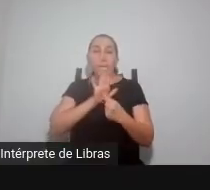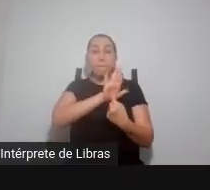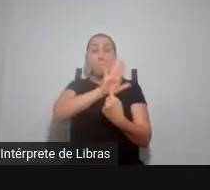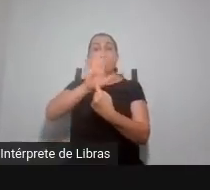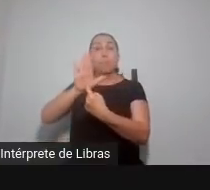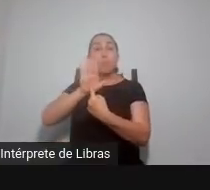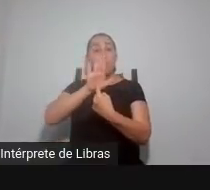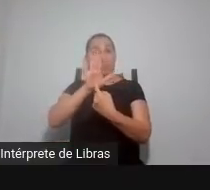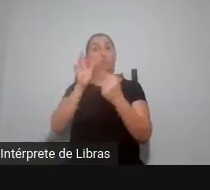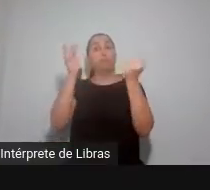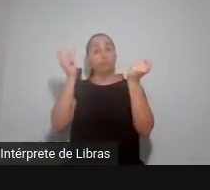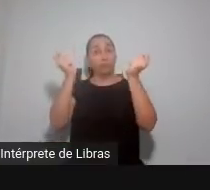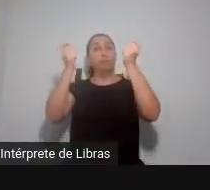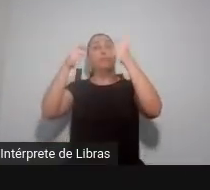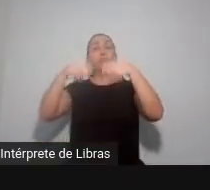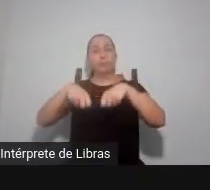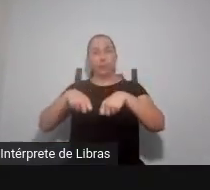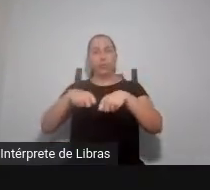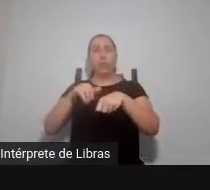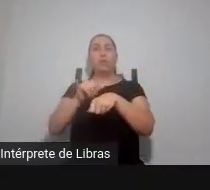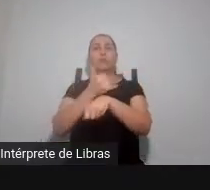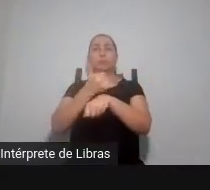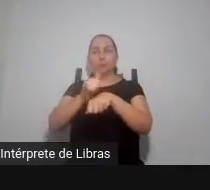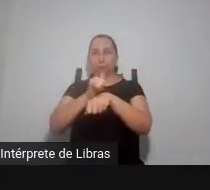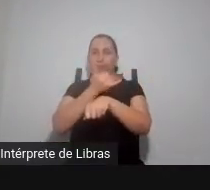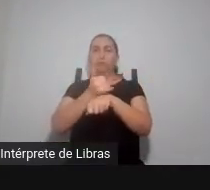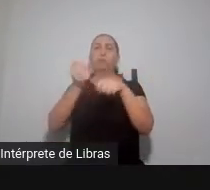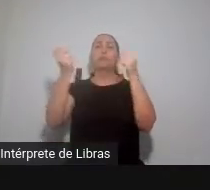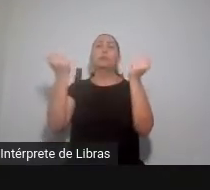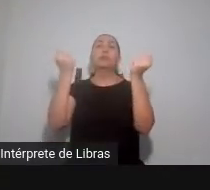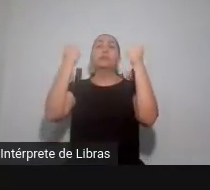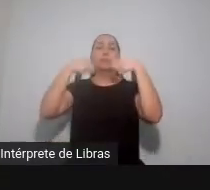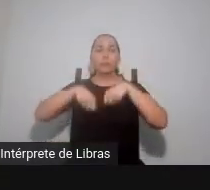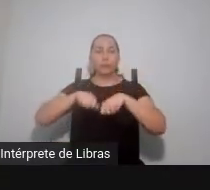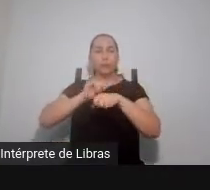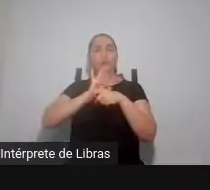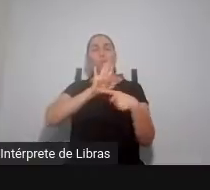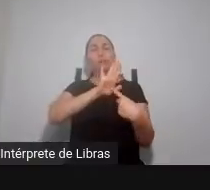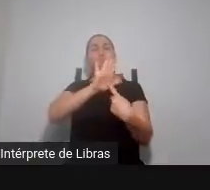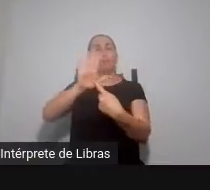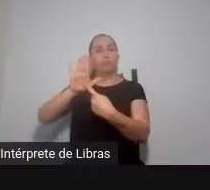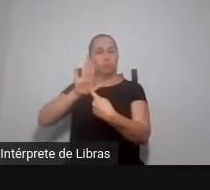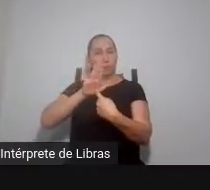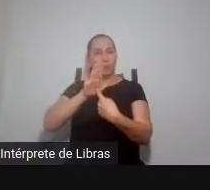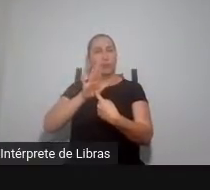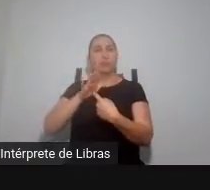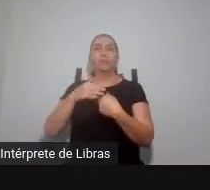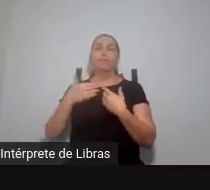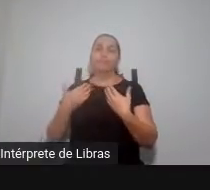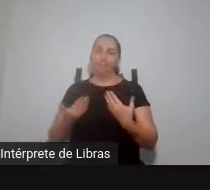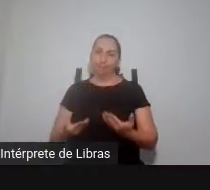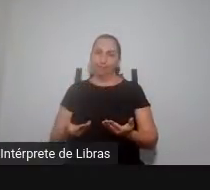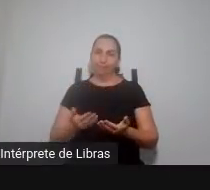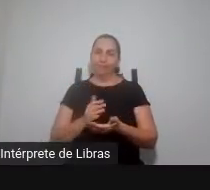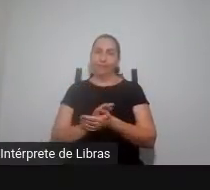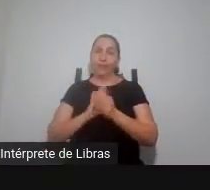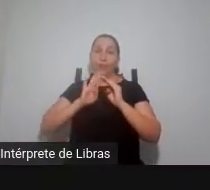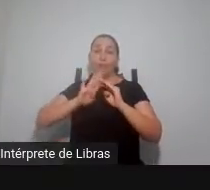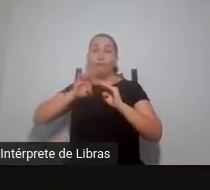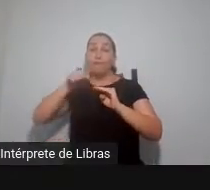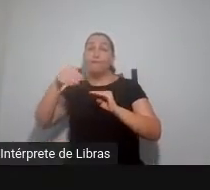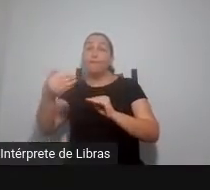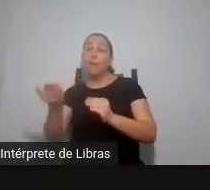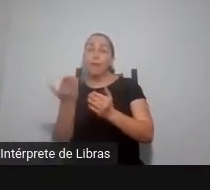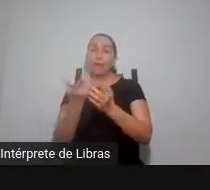também outros elementos que não aqueles que faziam parte de uma expectativa prévia fora da escola. É